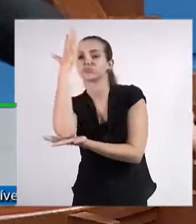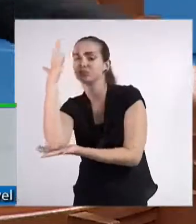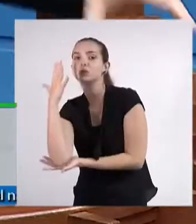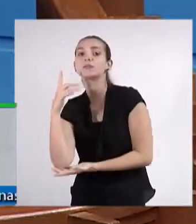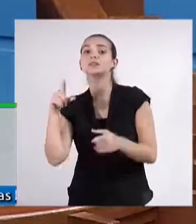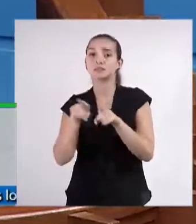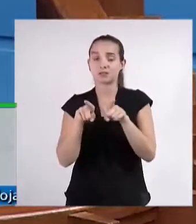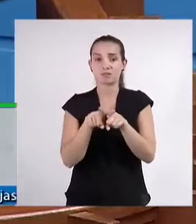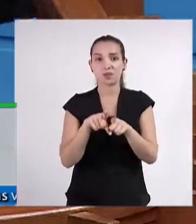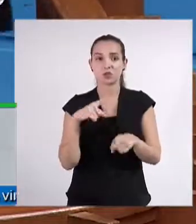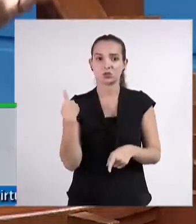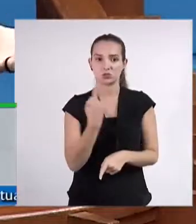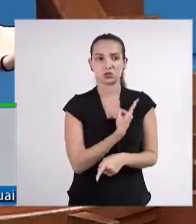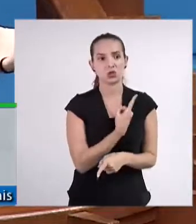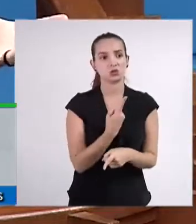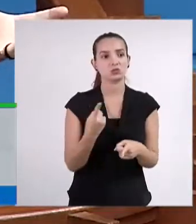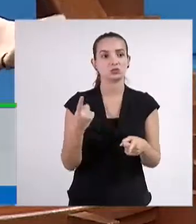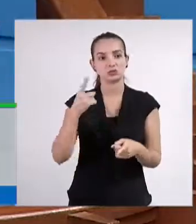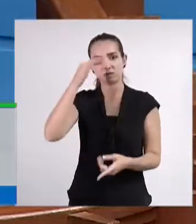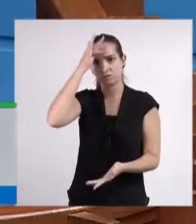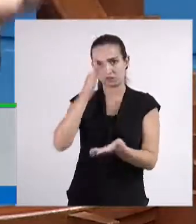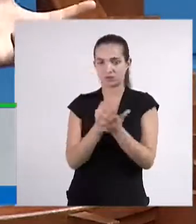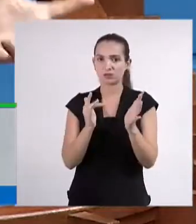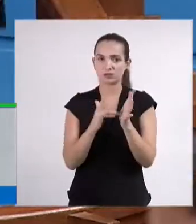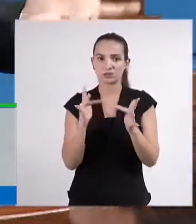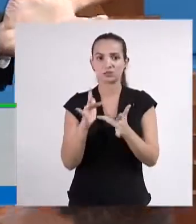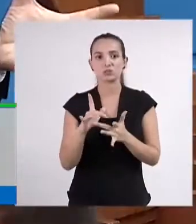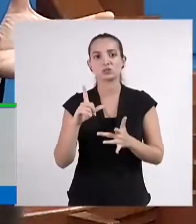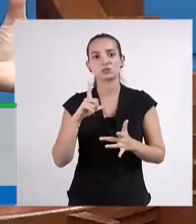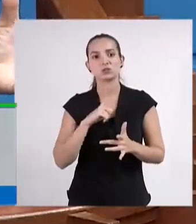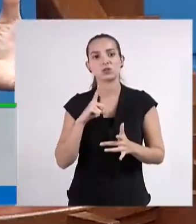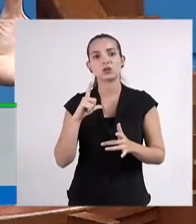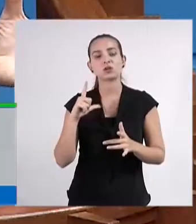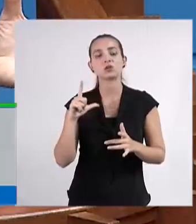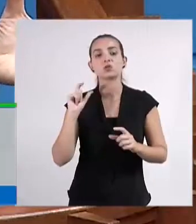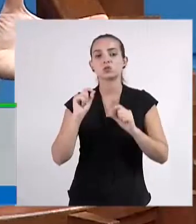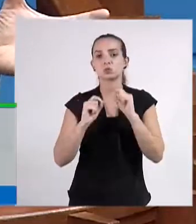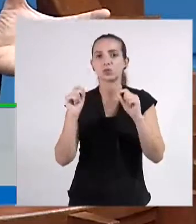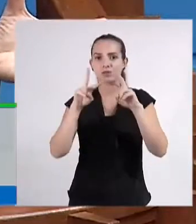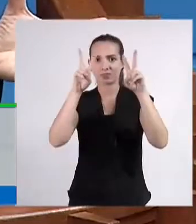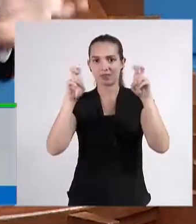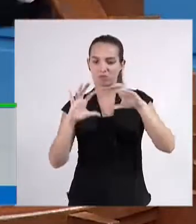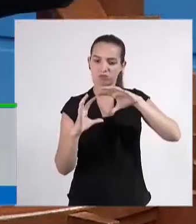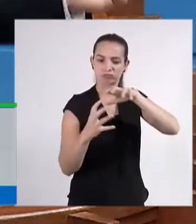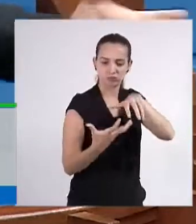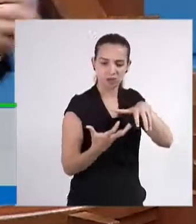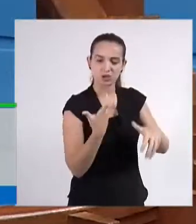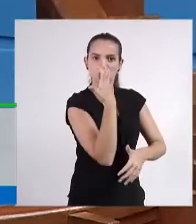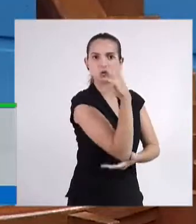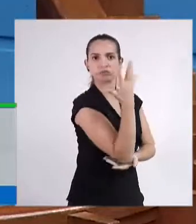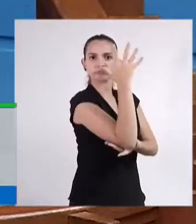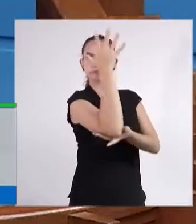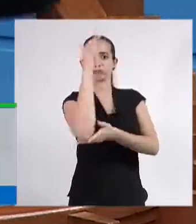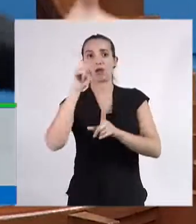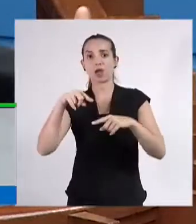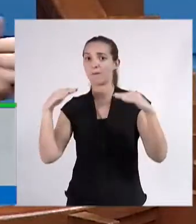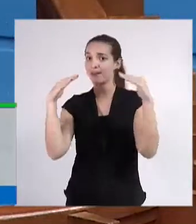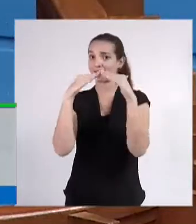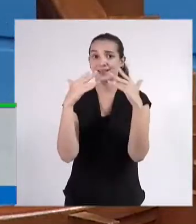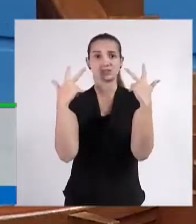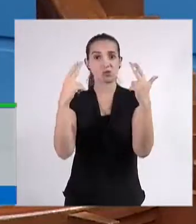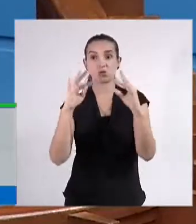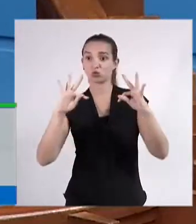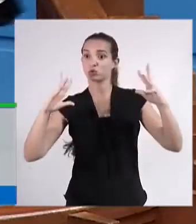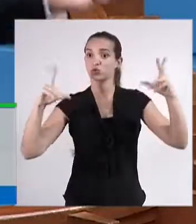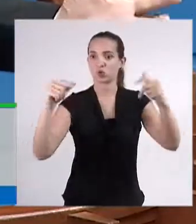cristãos, quando ele chama de casa comum, porque o meio ambiente é a nossa casa comum. Sem o meio ambiente preservado, não há